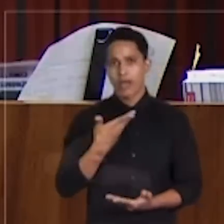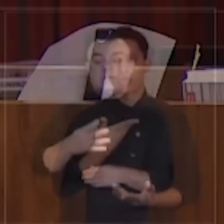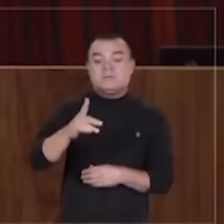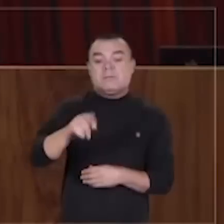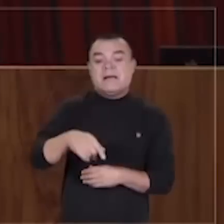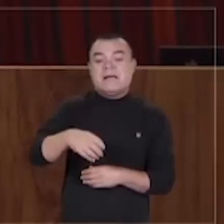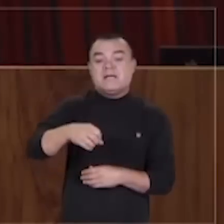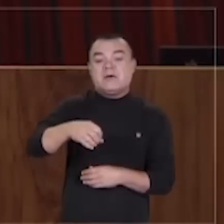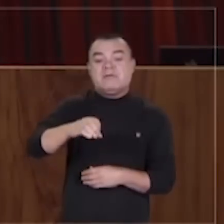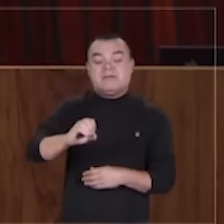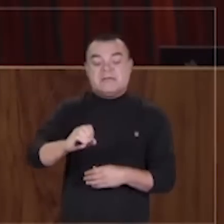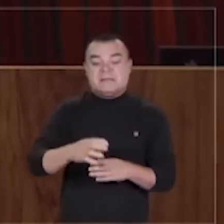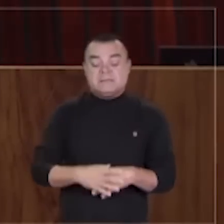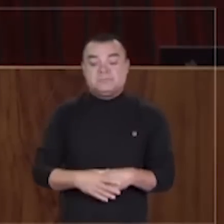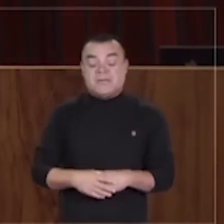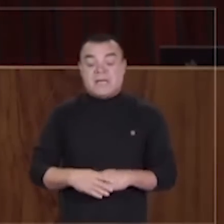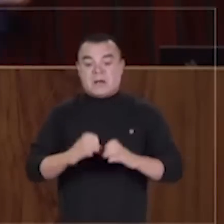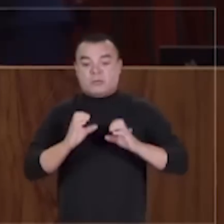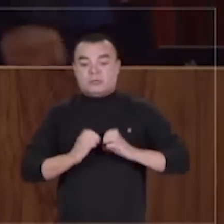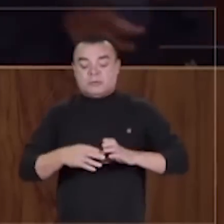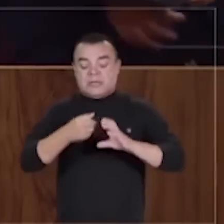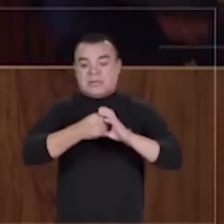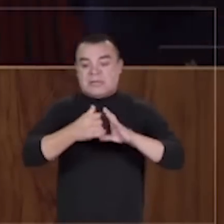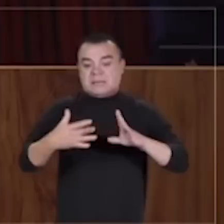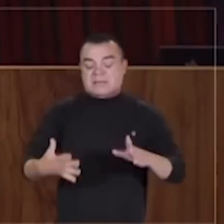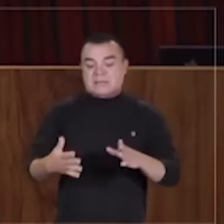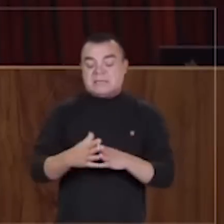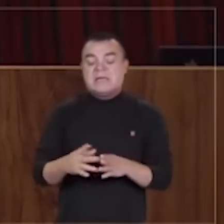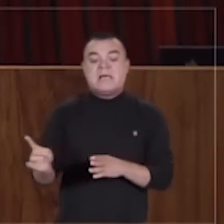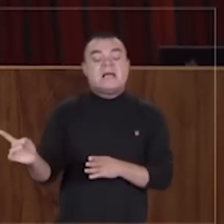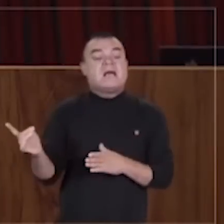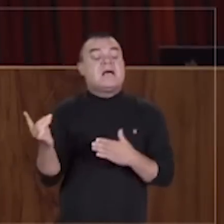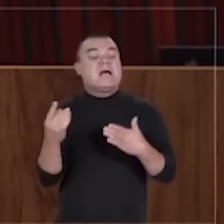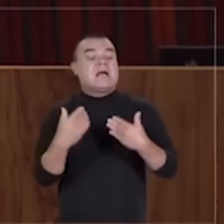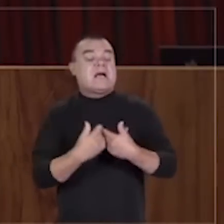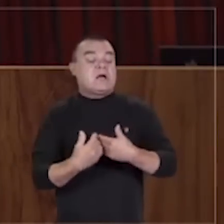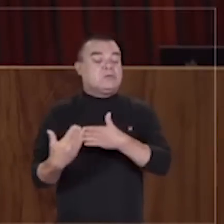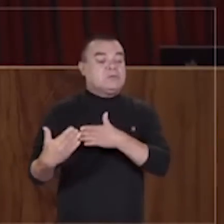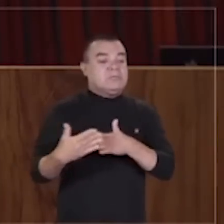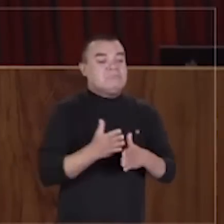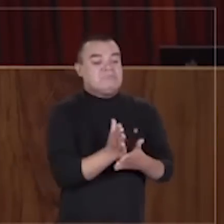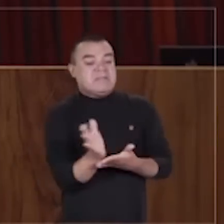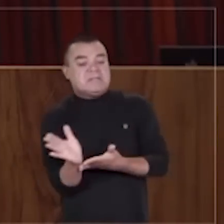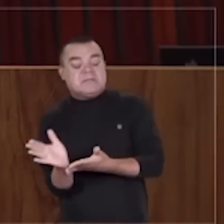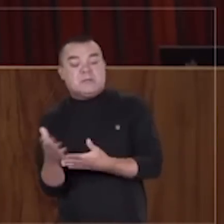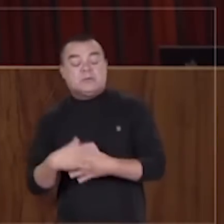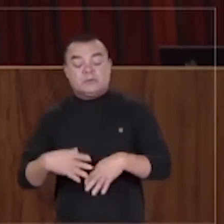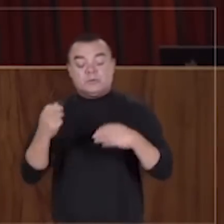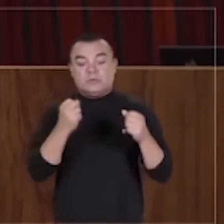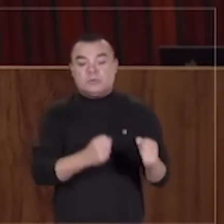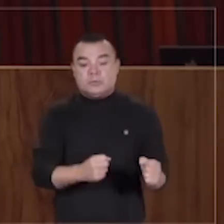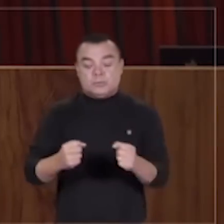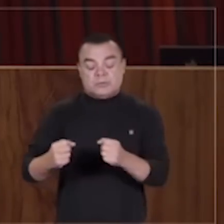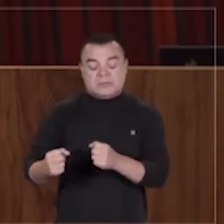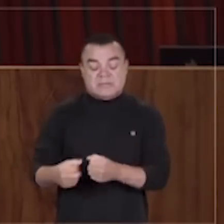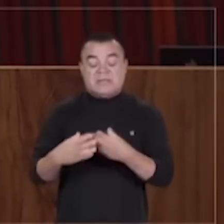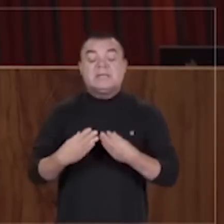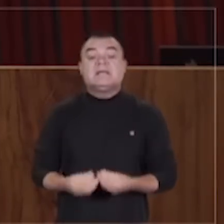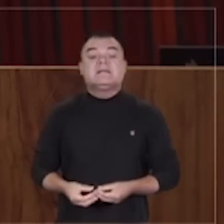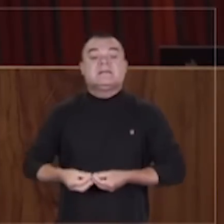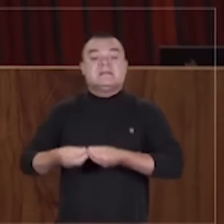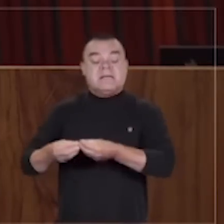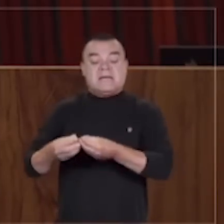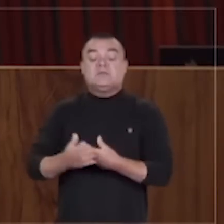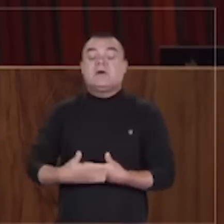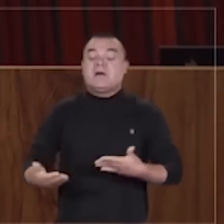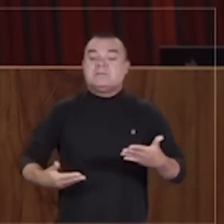autos. A conduta caracteriza desvio de finalidade no exercício do poder discricionário outorgado ao